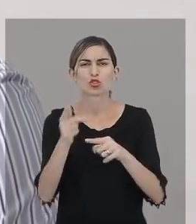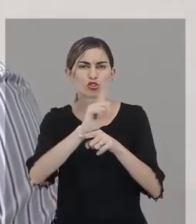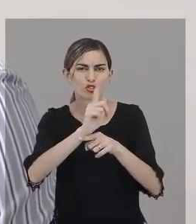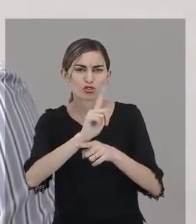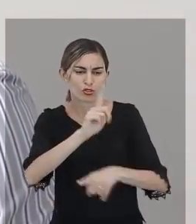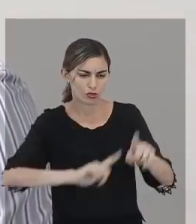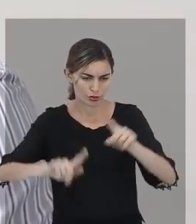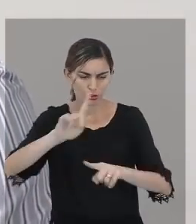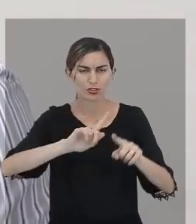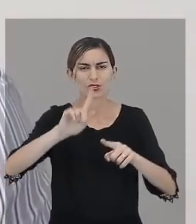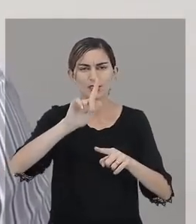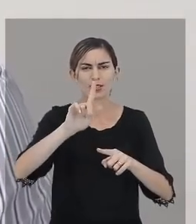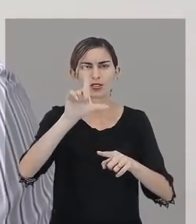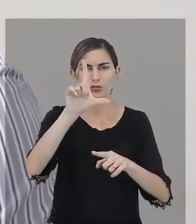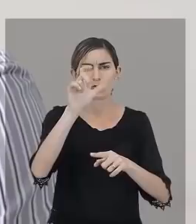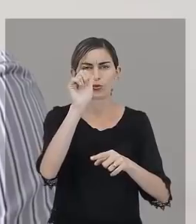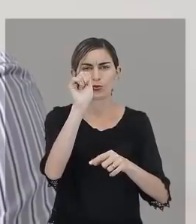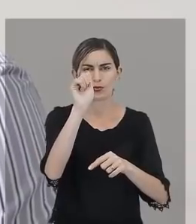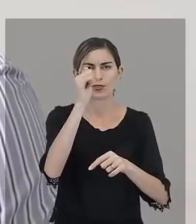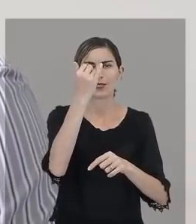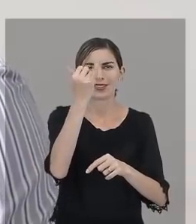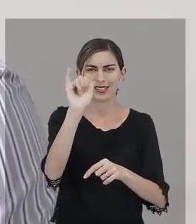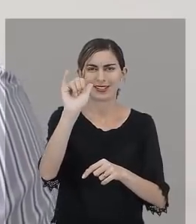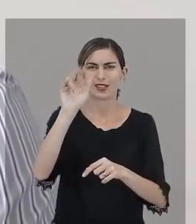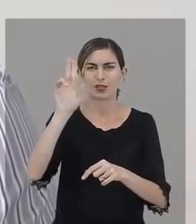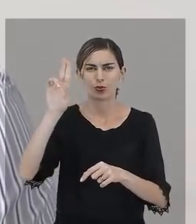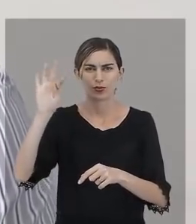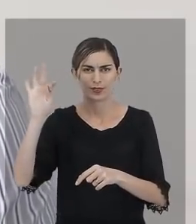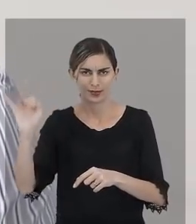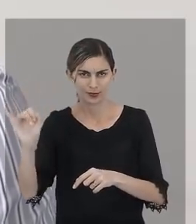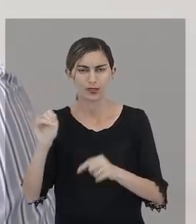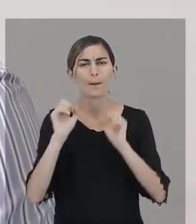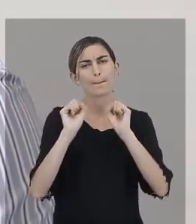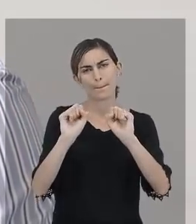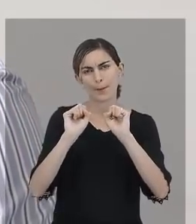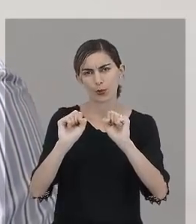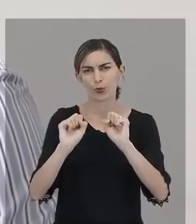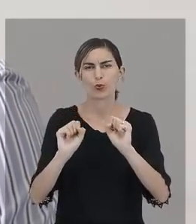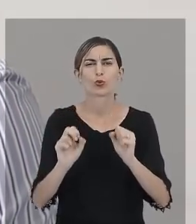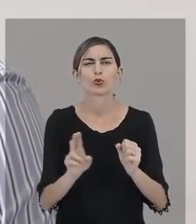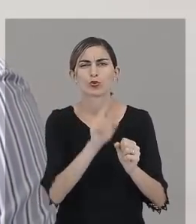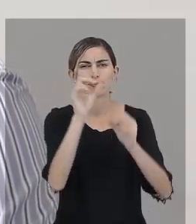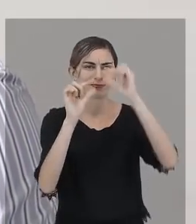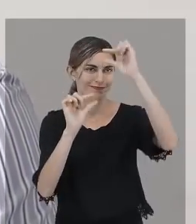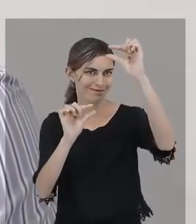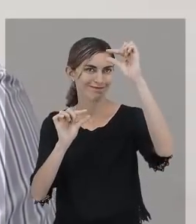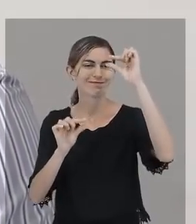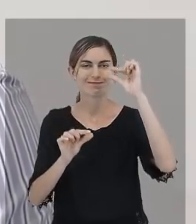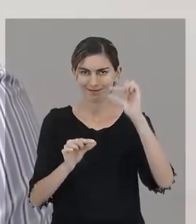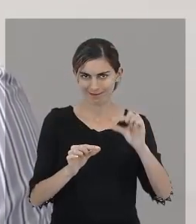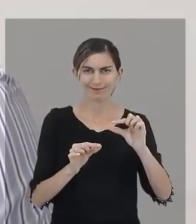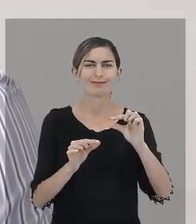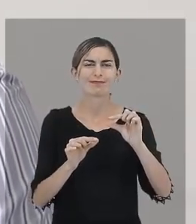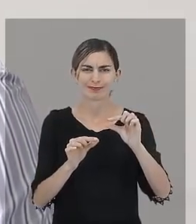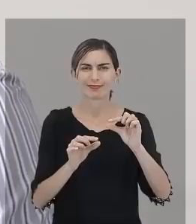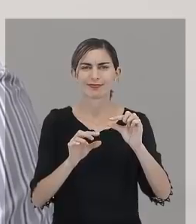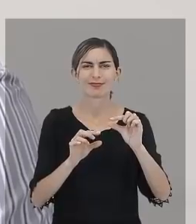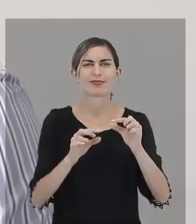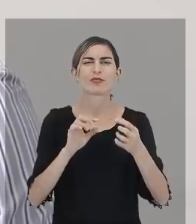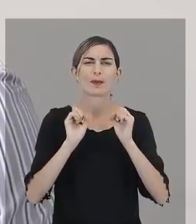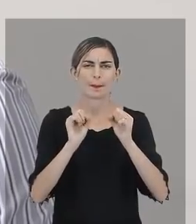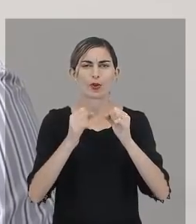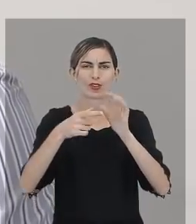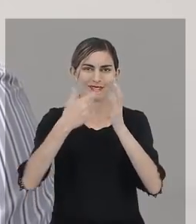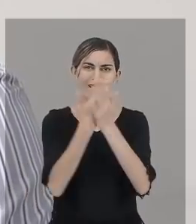você não precisa usar só um, certo? Nada impede que você use 2 ou mais gerenciadores de layout. Então você pode pegar os botões que a gente criou